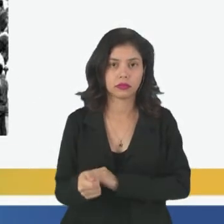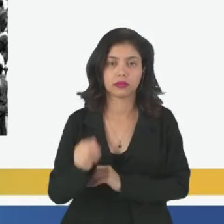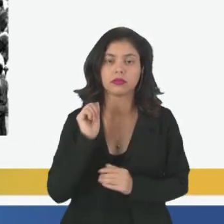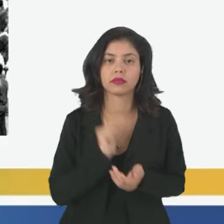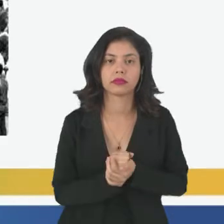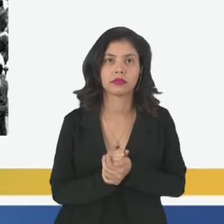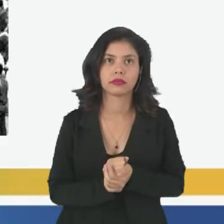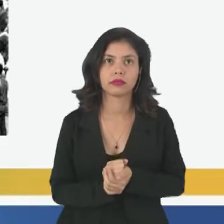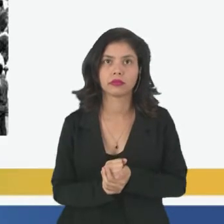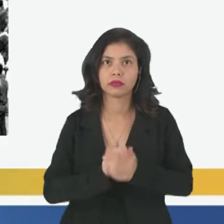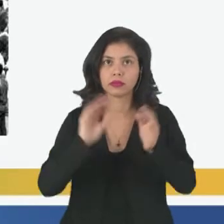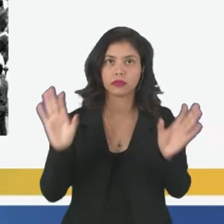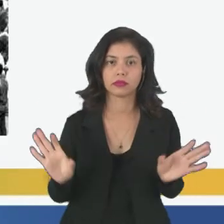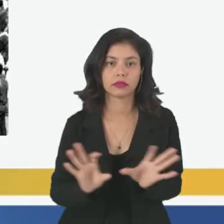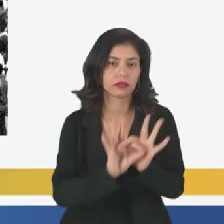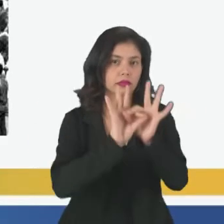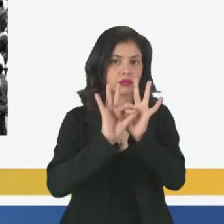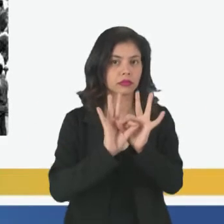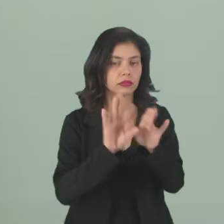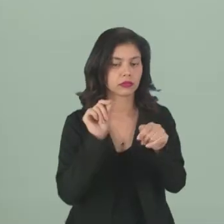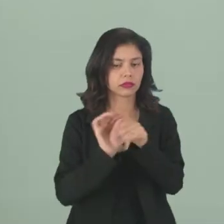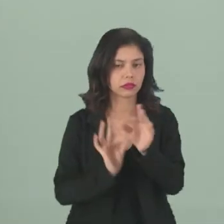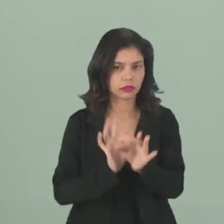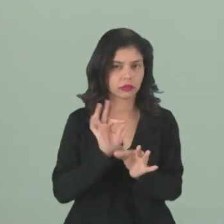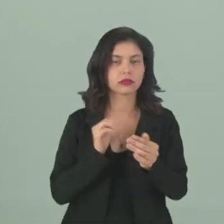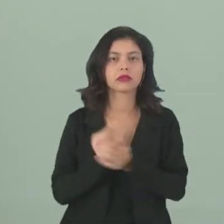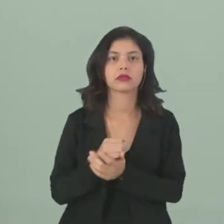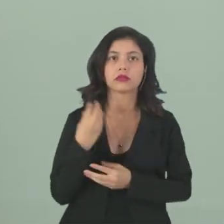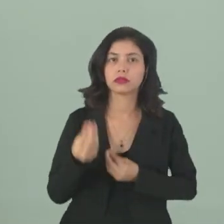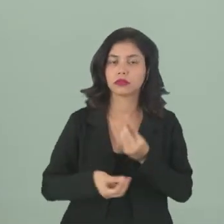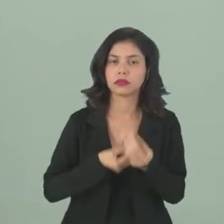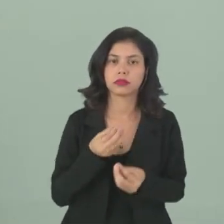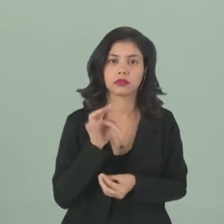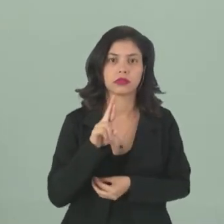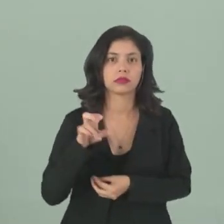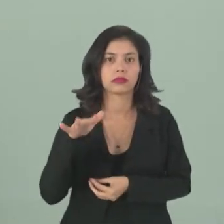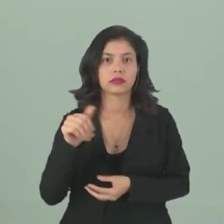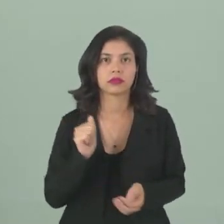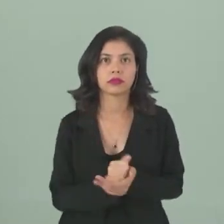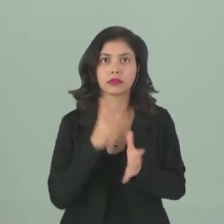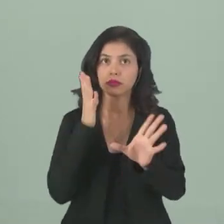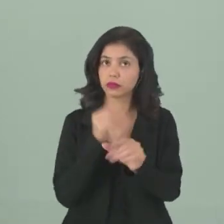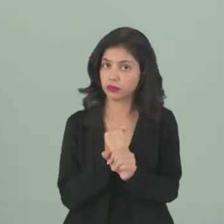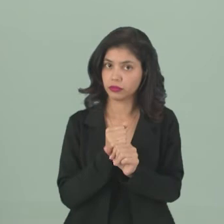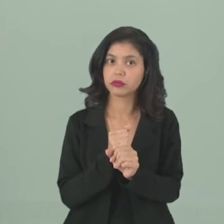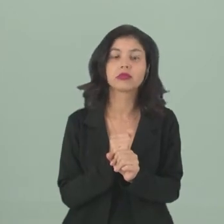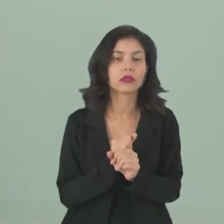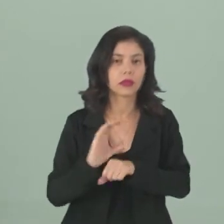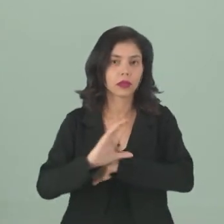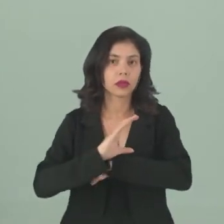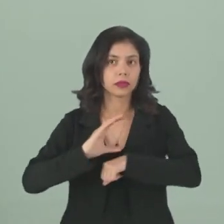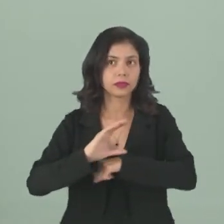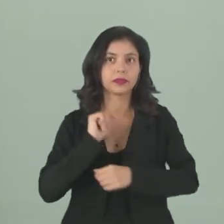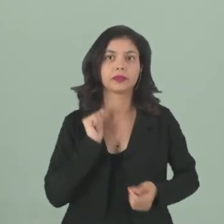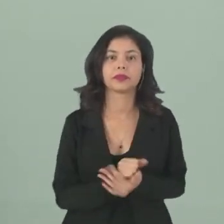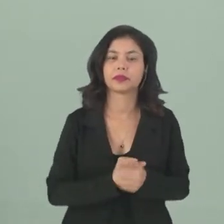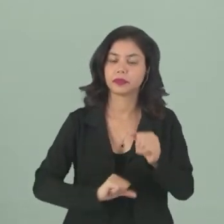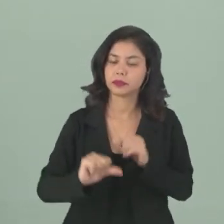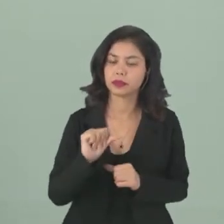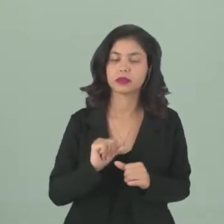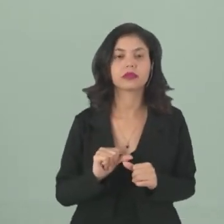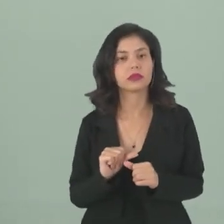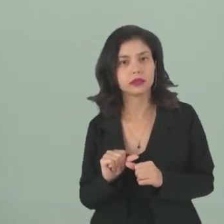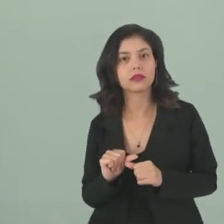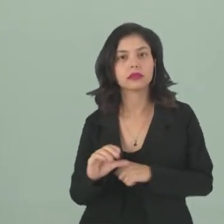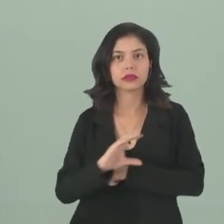militar. Esses atos, eles funcionavam como uma forma de acréscimo à Constituição, certo? Uma mudança